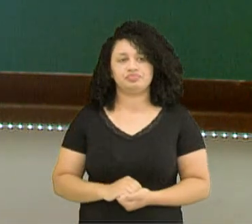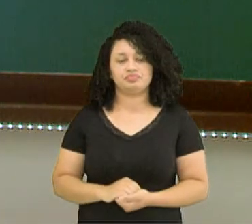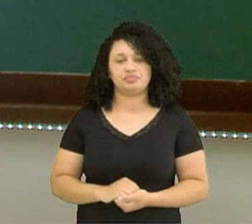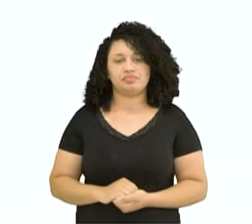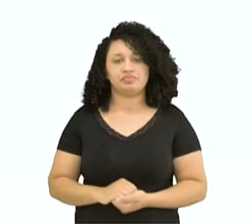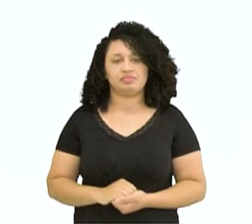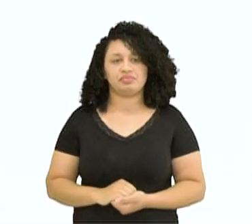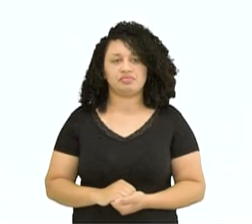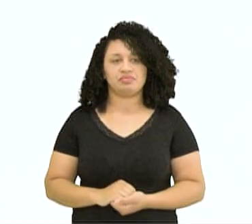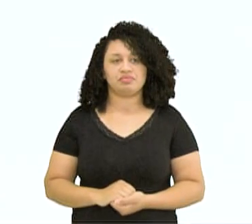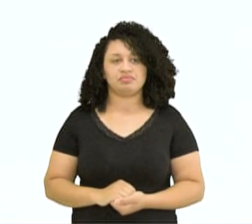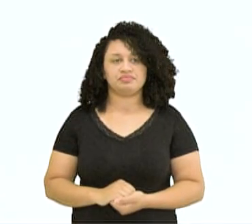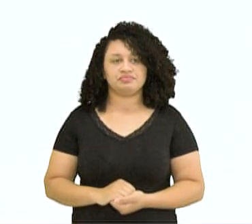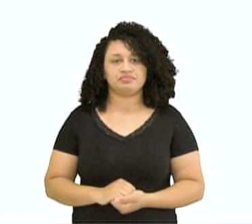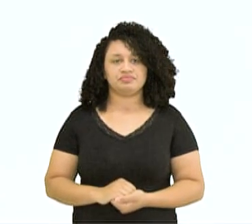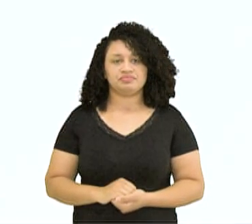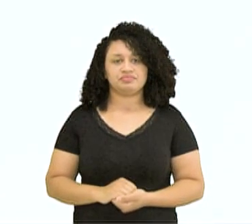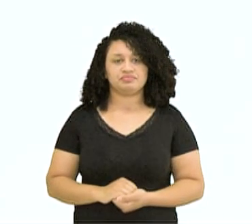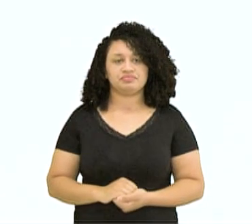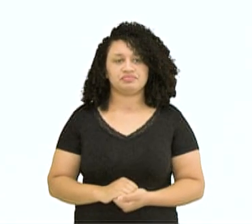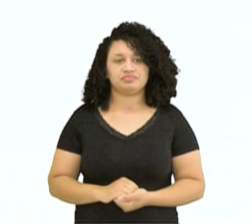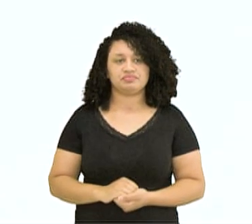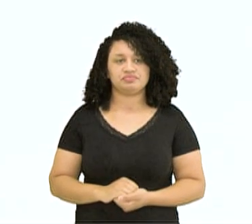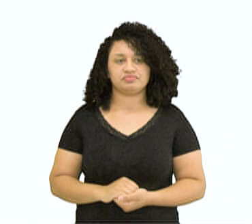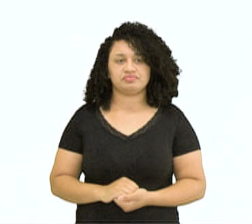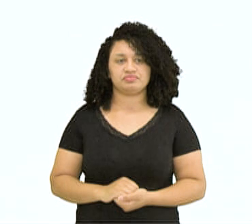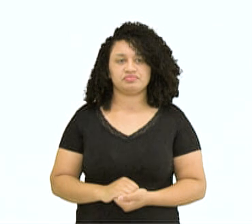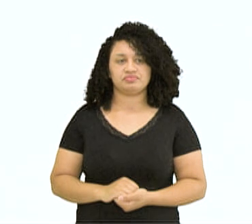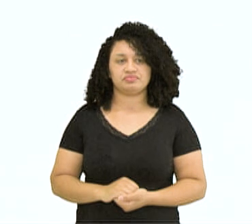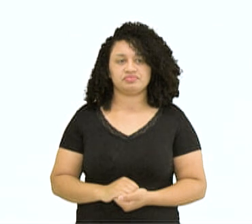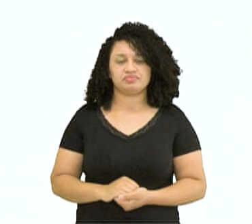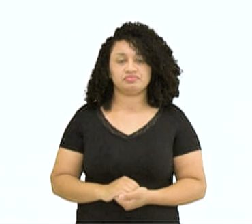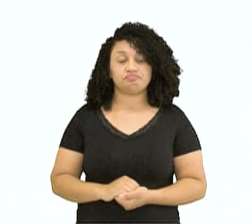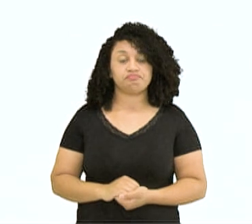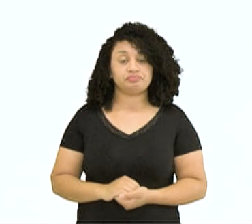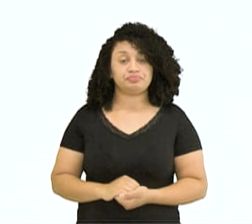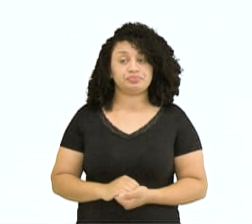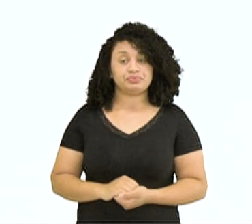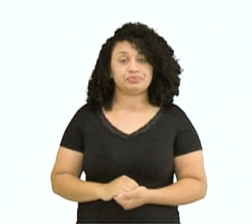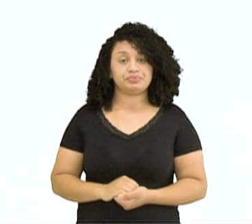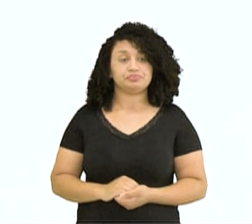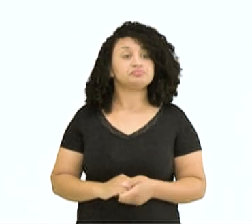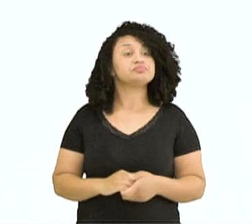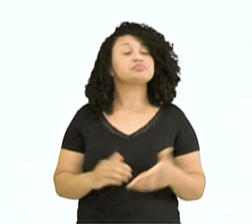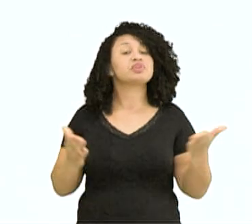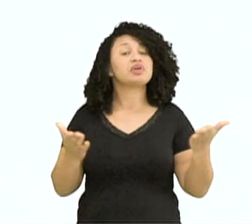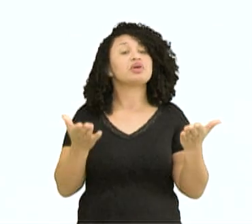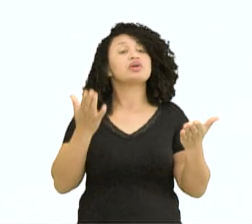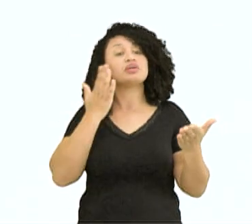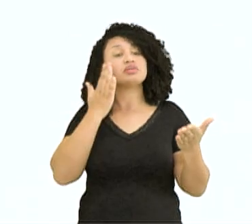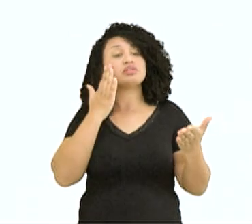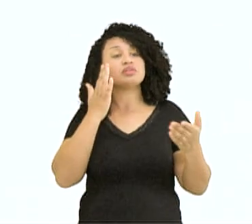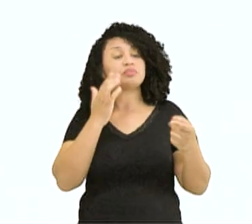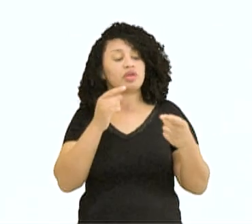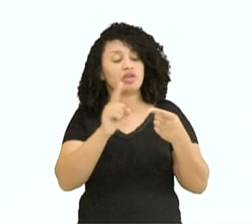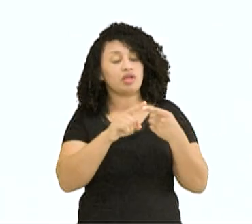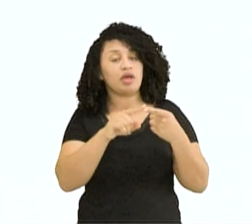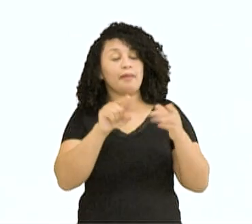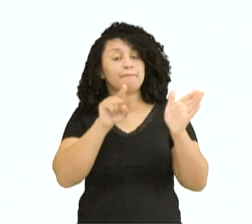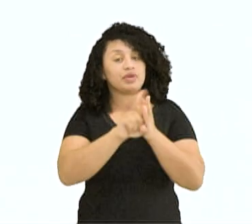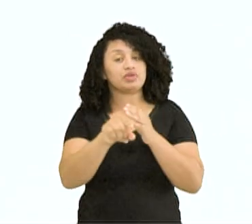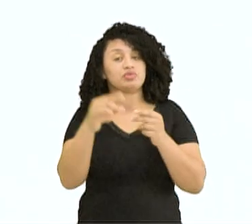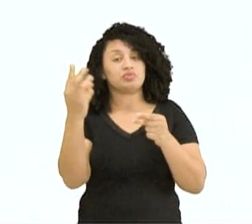Ambassador and helped launch the campaign He for She. E agora eu quero saber então, what did